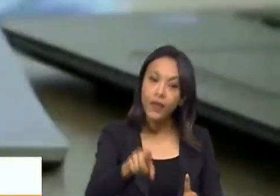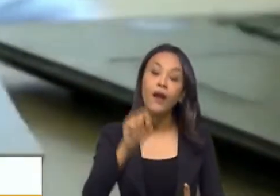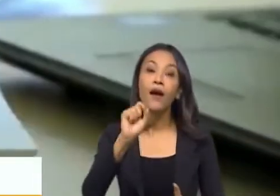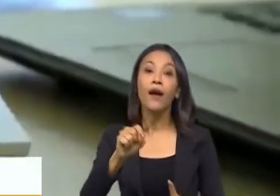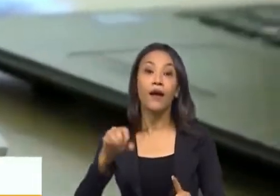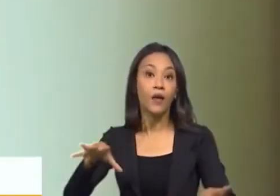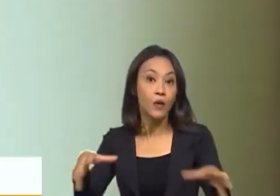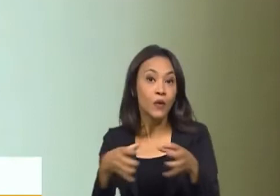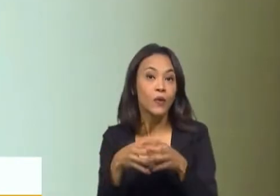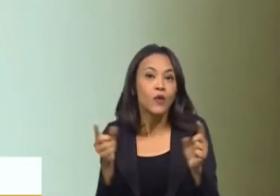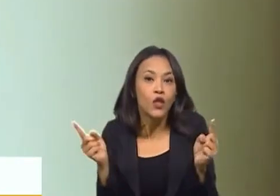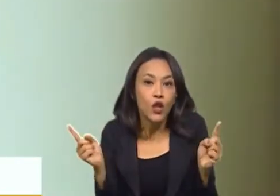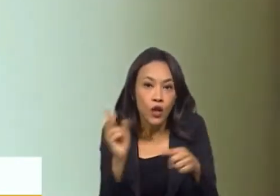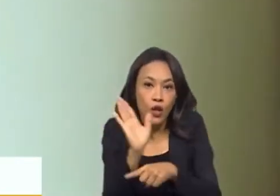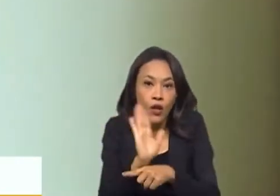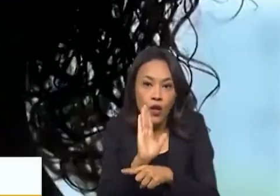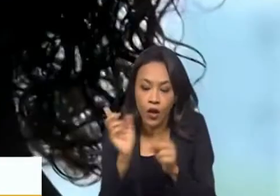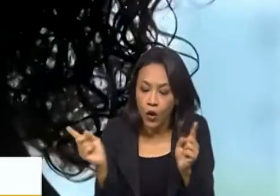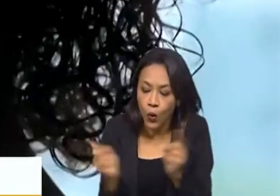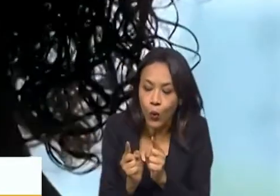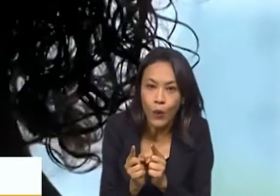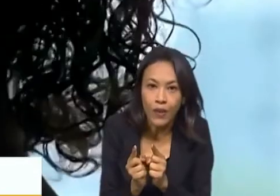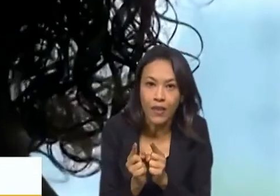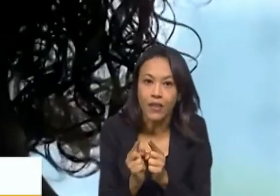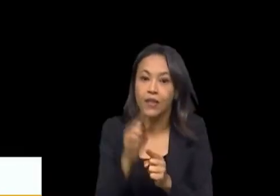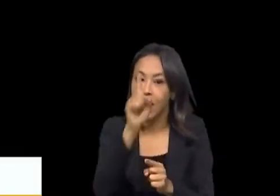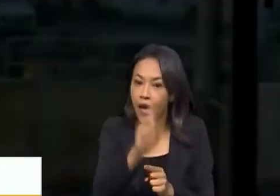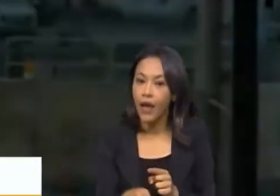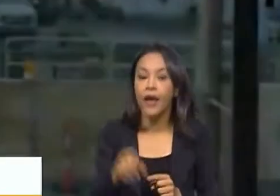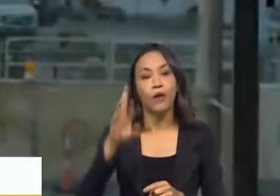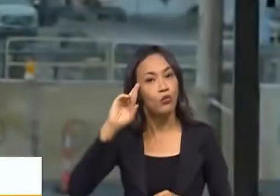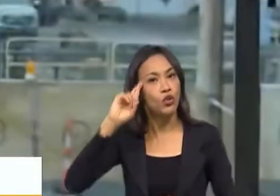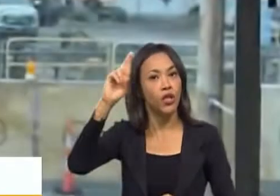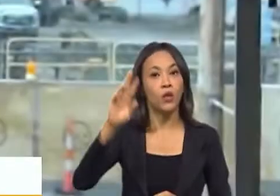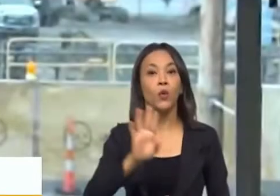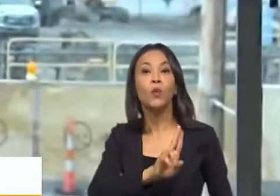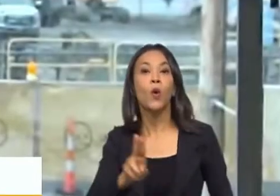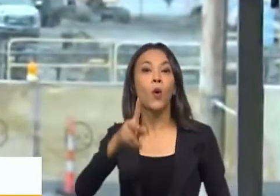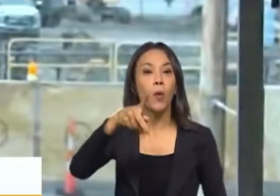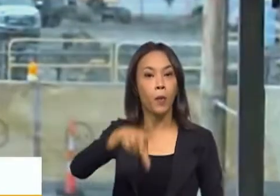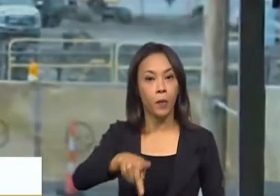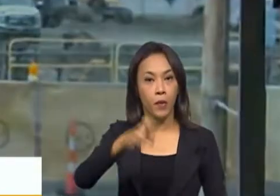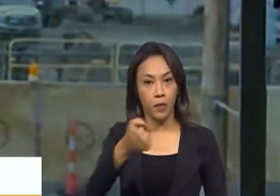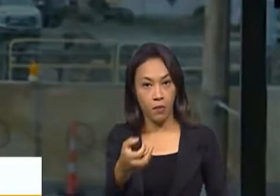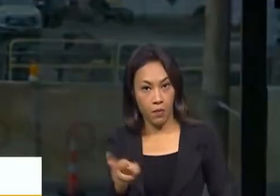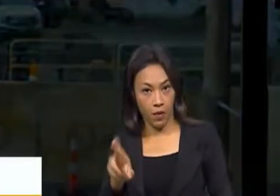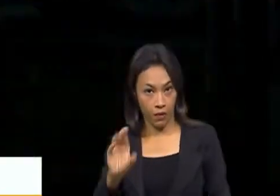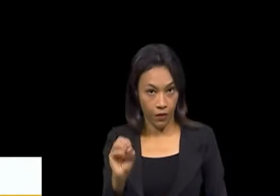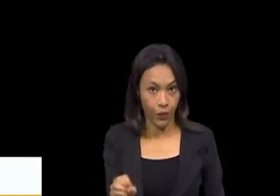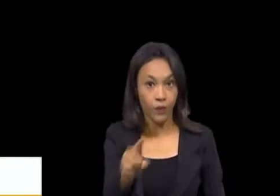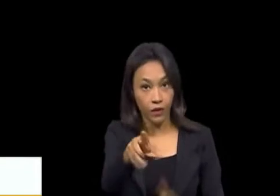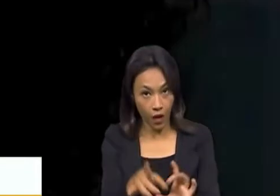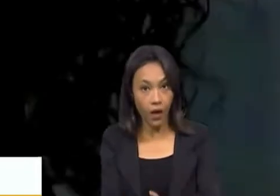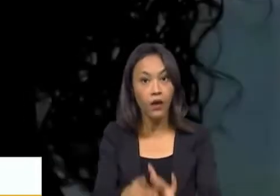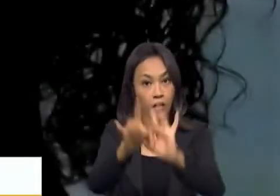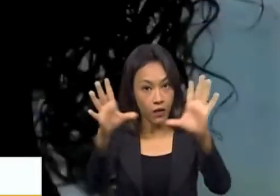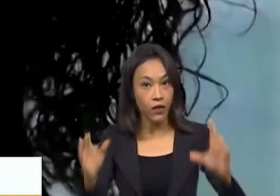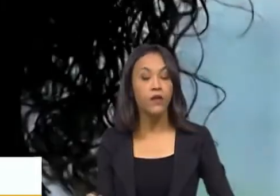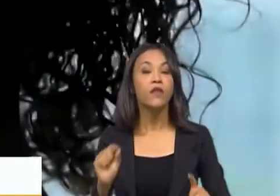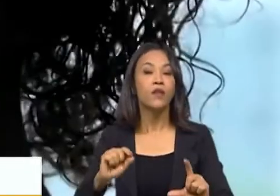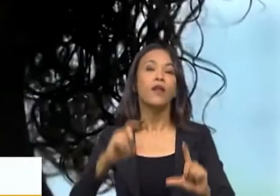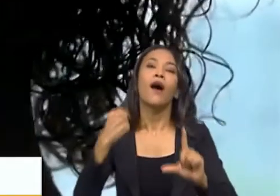de curtas. Dirigido e produzido pelo diretor carioca Pedro Costa, o filme está disponível na